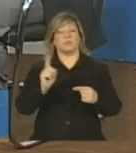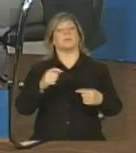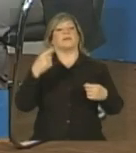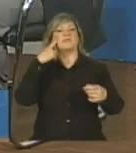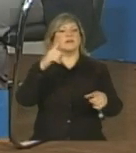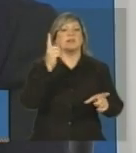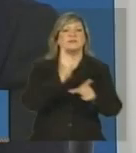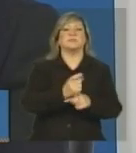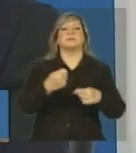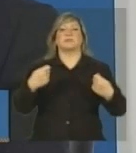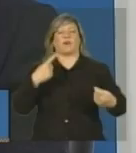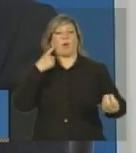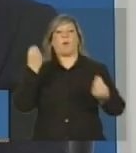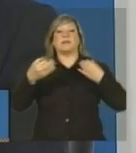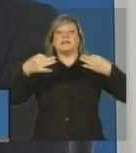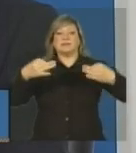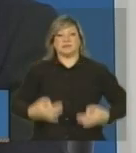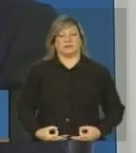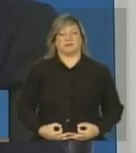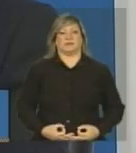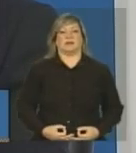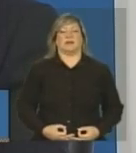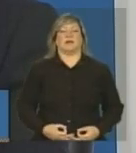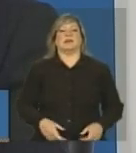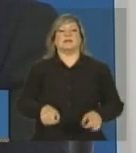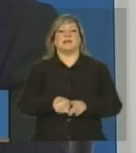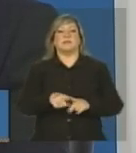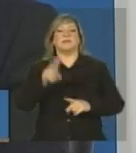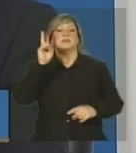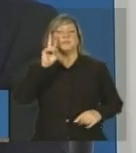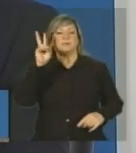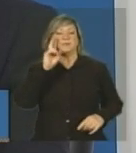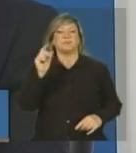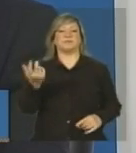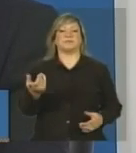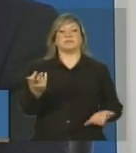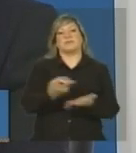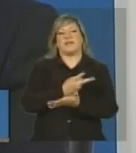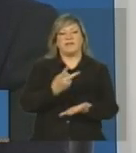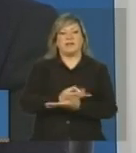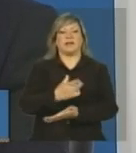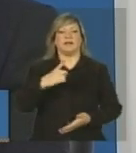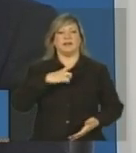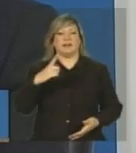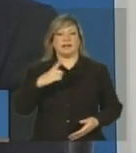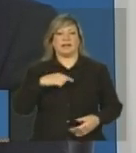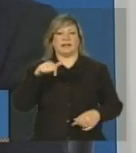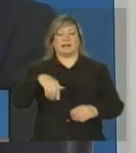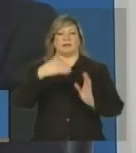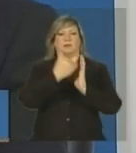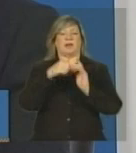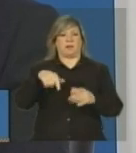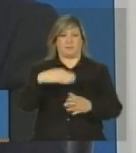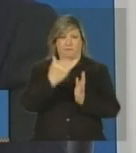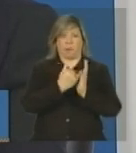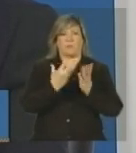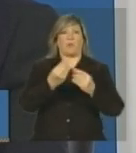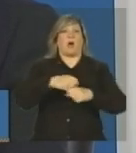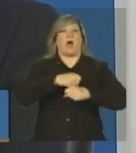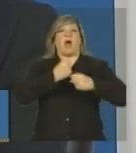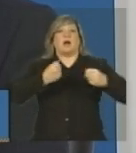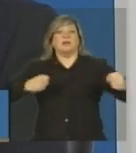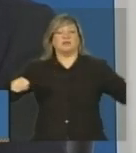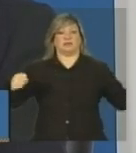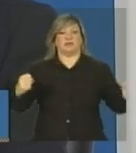é quanto às falhas, né, que existem na gestão do programa. Um programa tão grande, tão